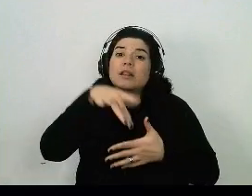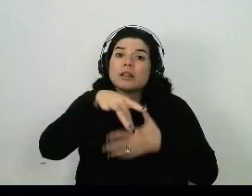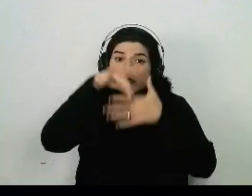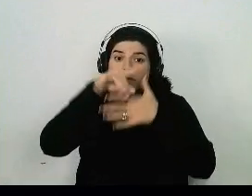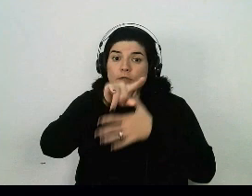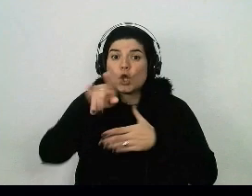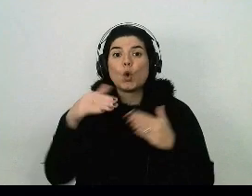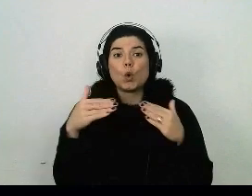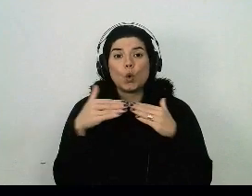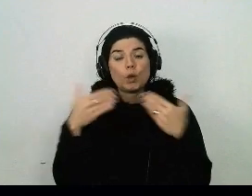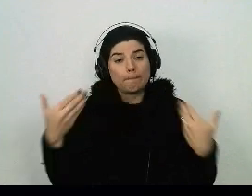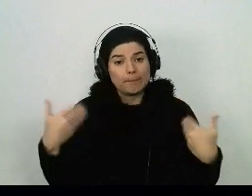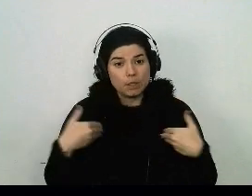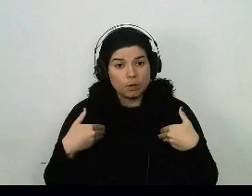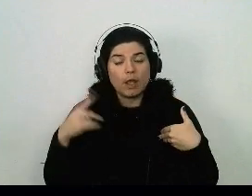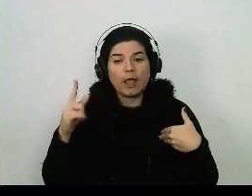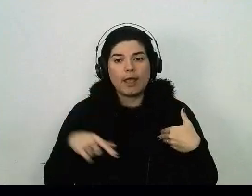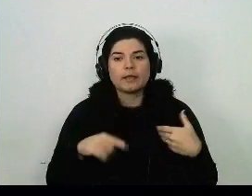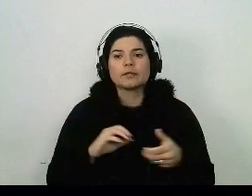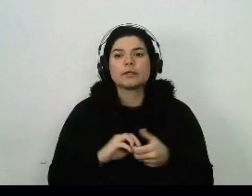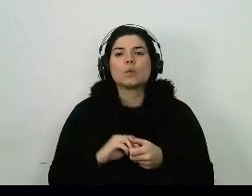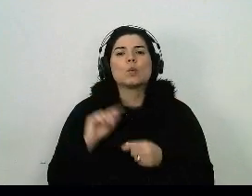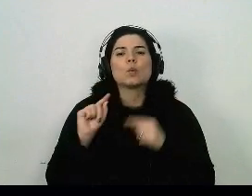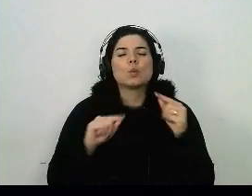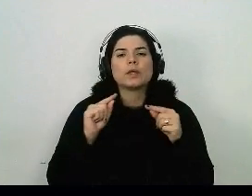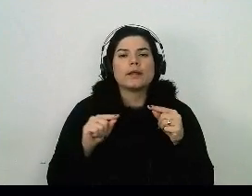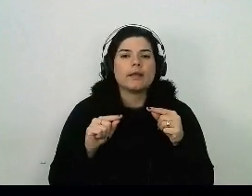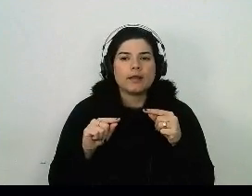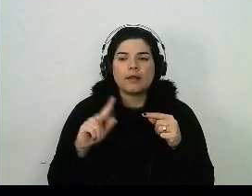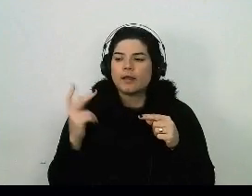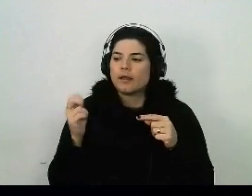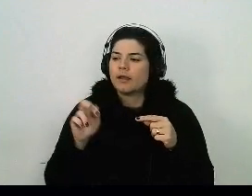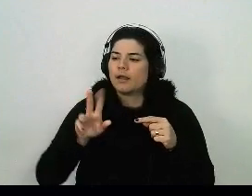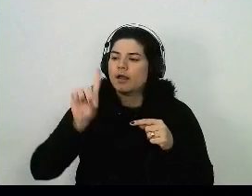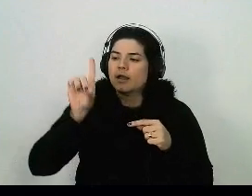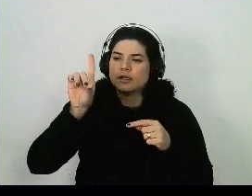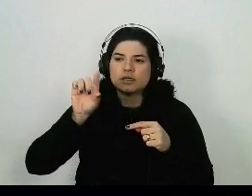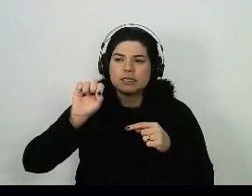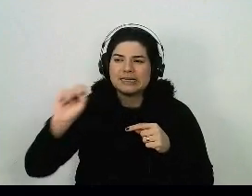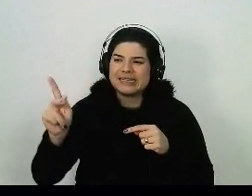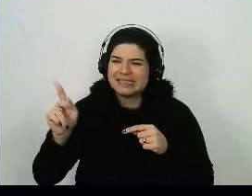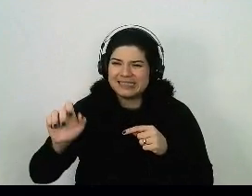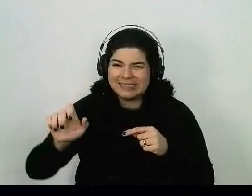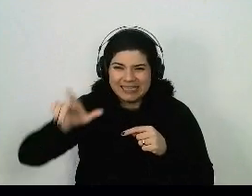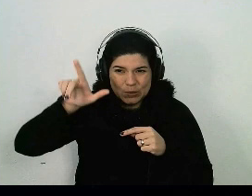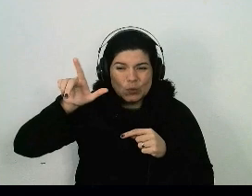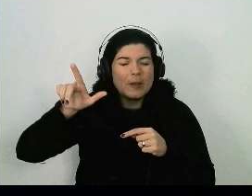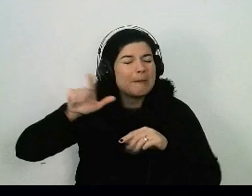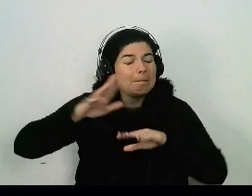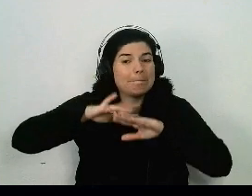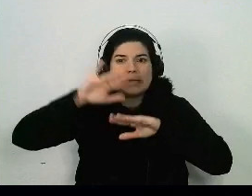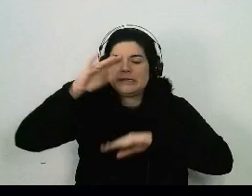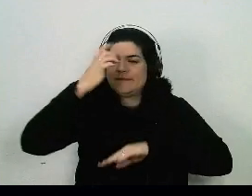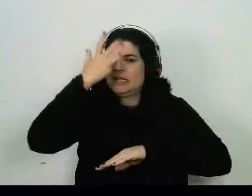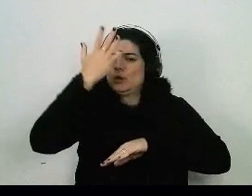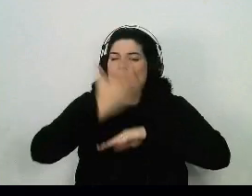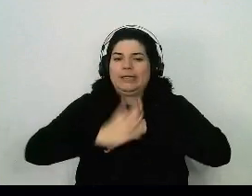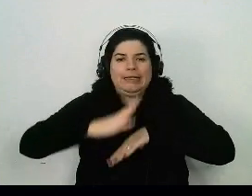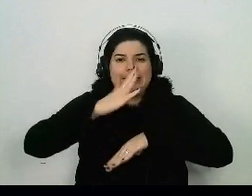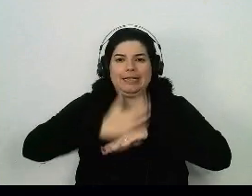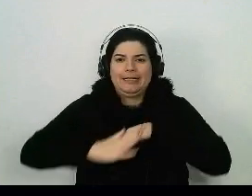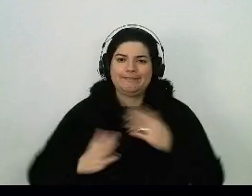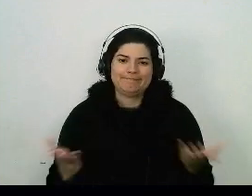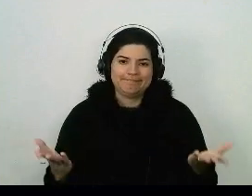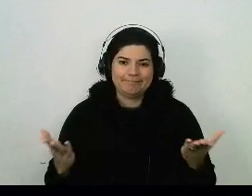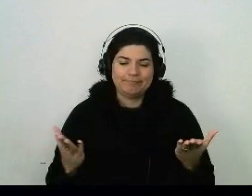comigo hard Skill é muito mais fácil de treinar do que soft skill se você cria o ambiente se você cria